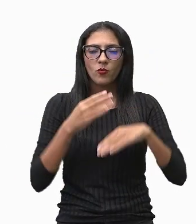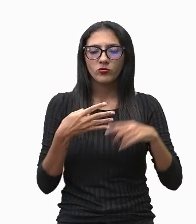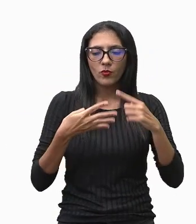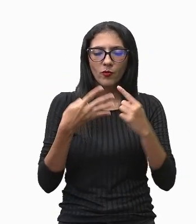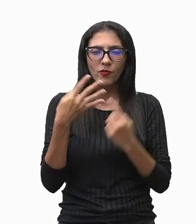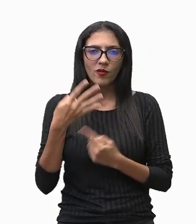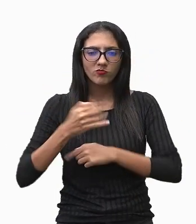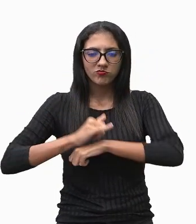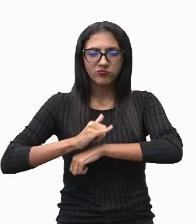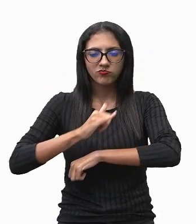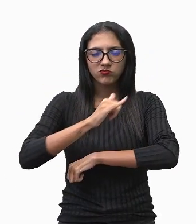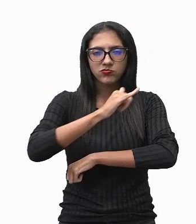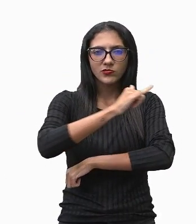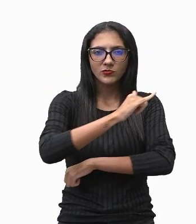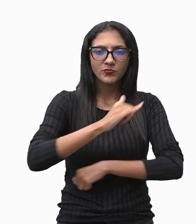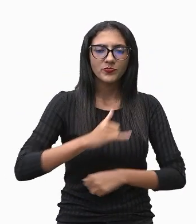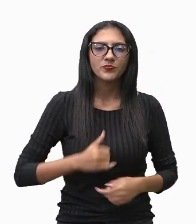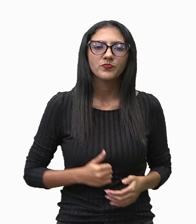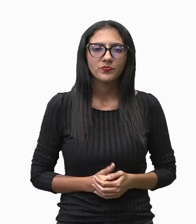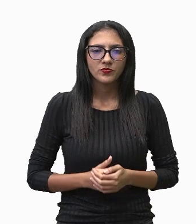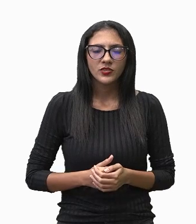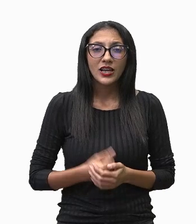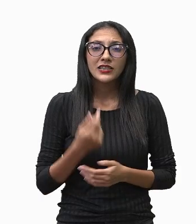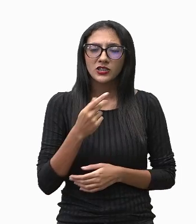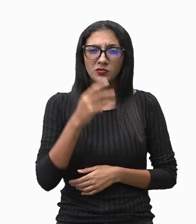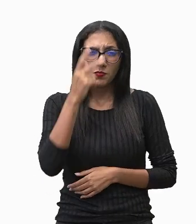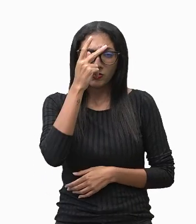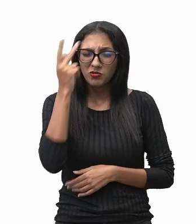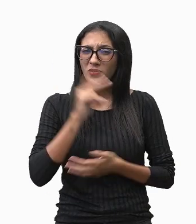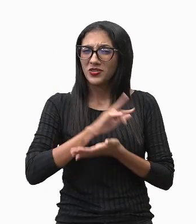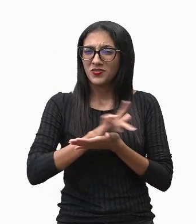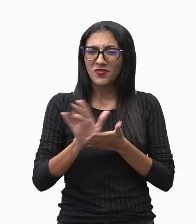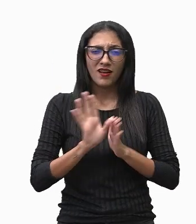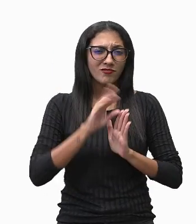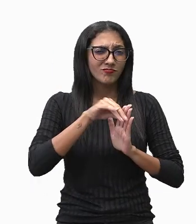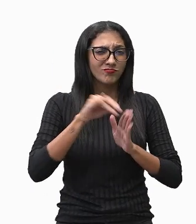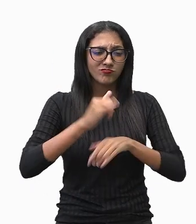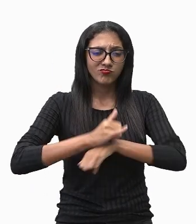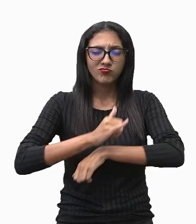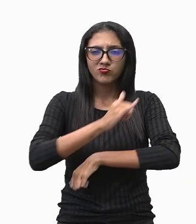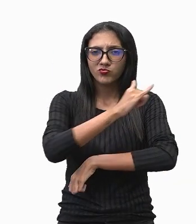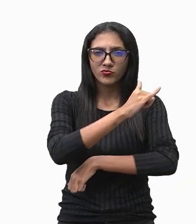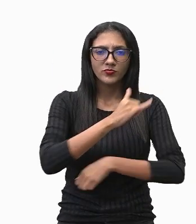4 aviões comerciais que eram de passageiro, e eles